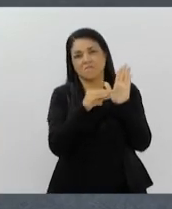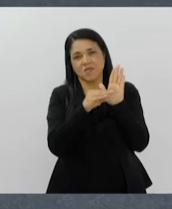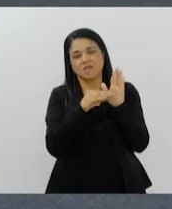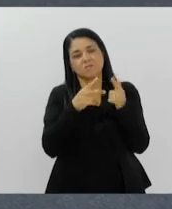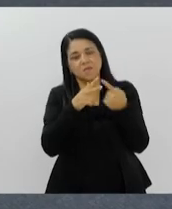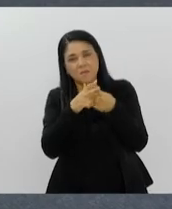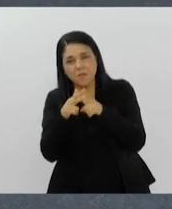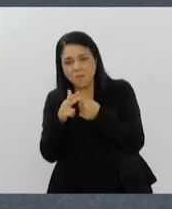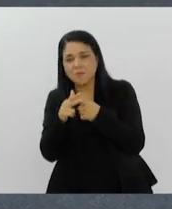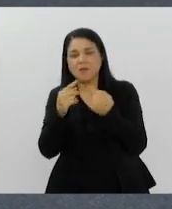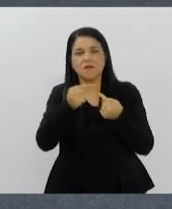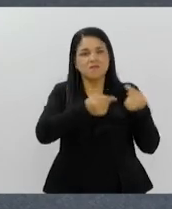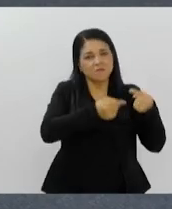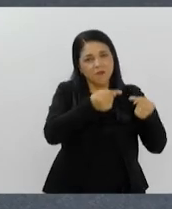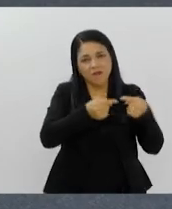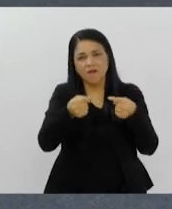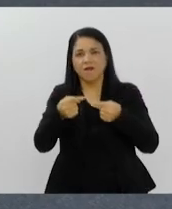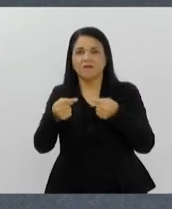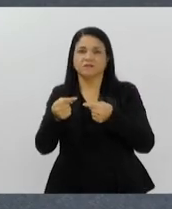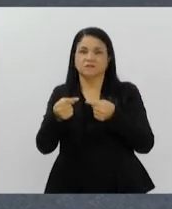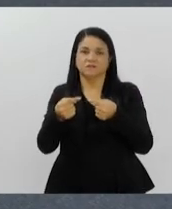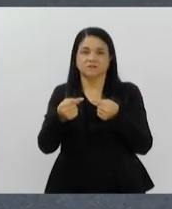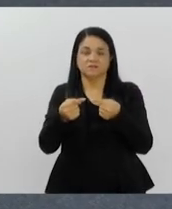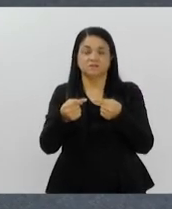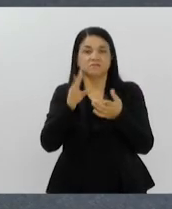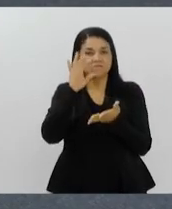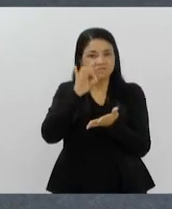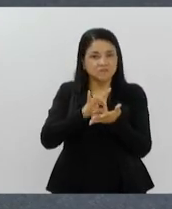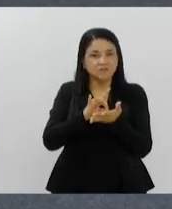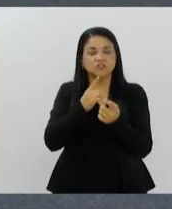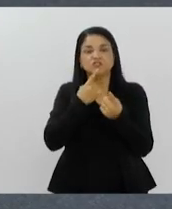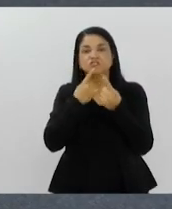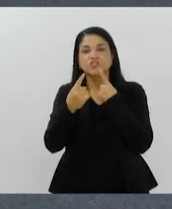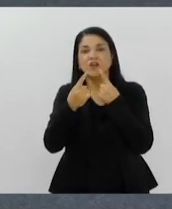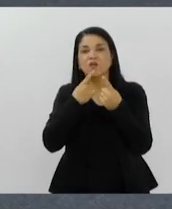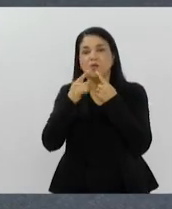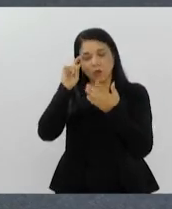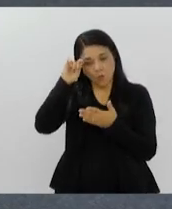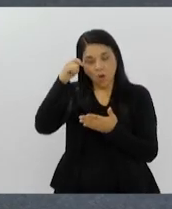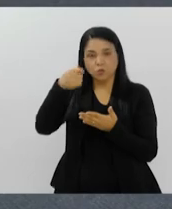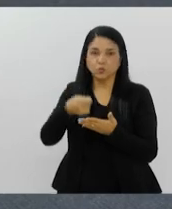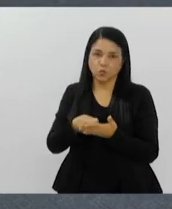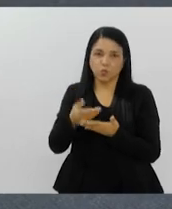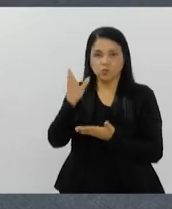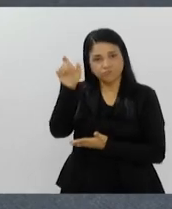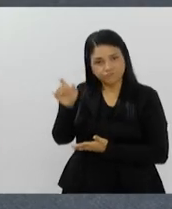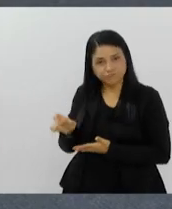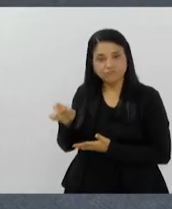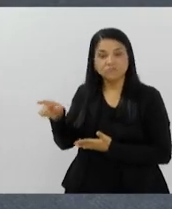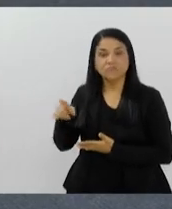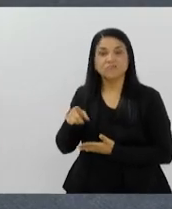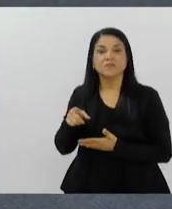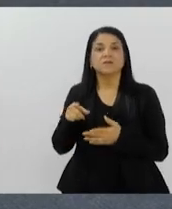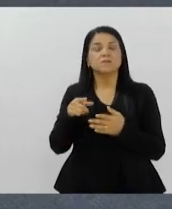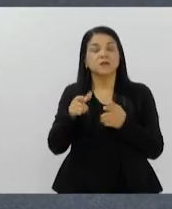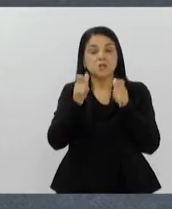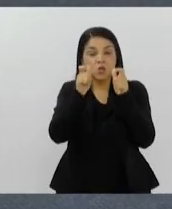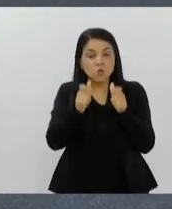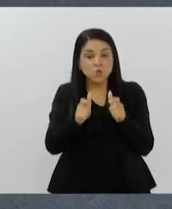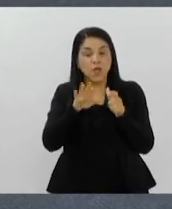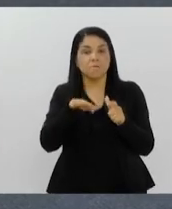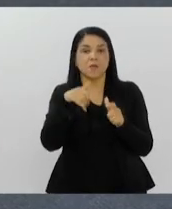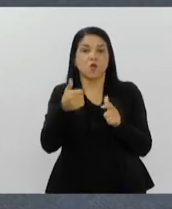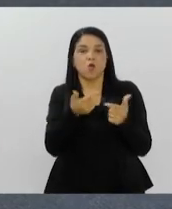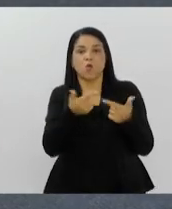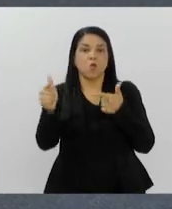consulta, para que haja debate, e a gente quer, na verdade, dialogar com o autor, se ele não consegue, de repente, encontrar um lugar melhor para homenagear, porque já está